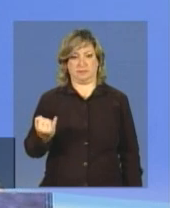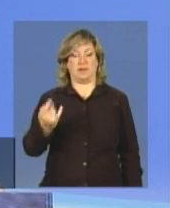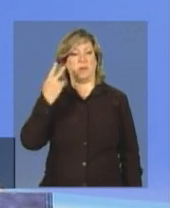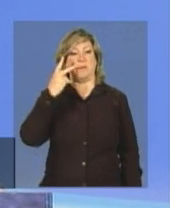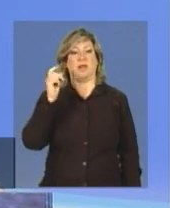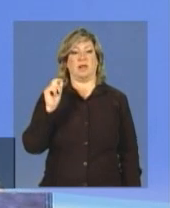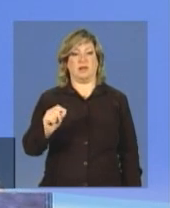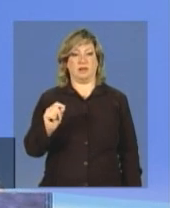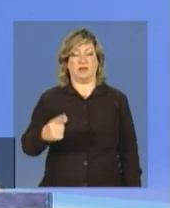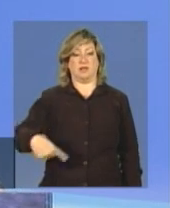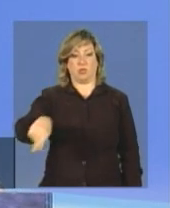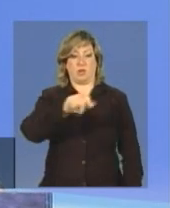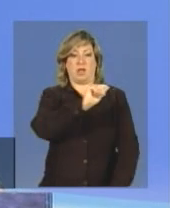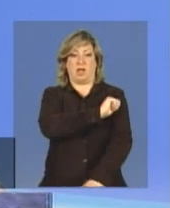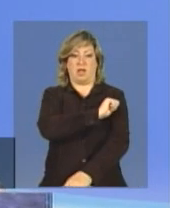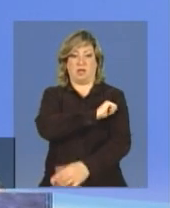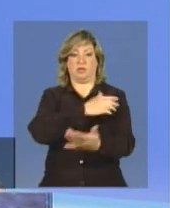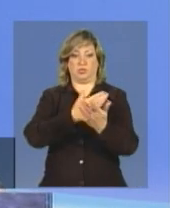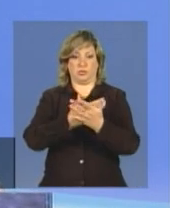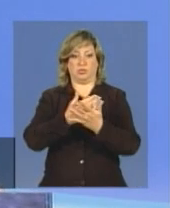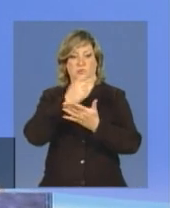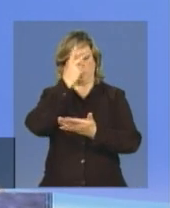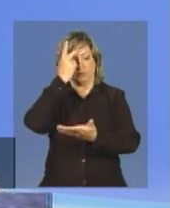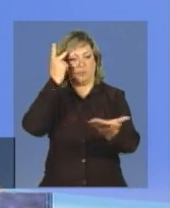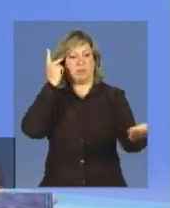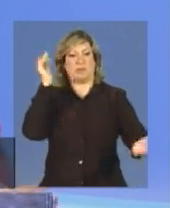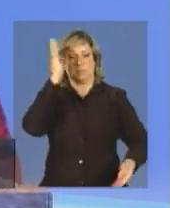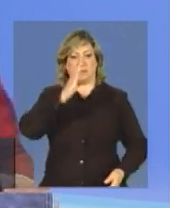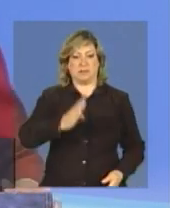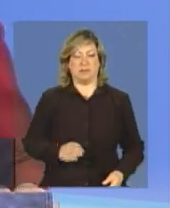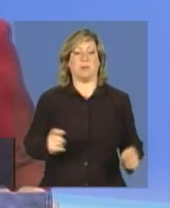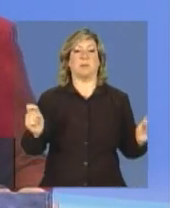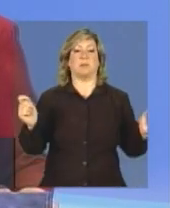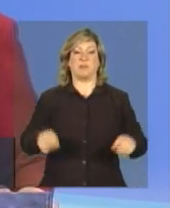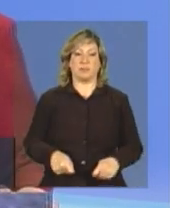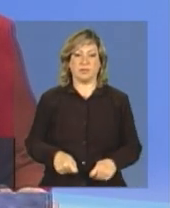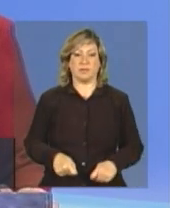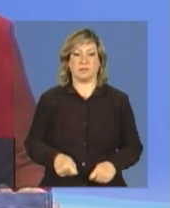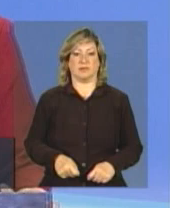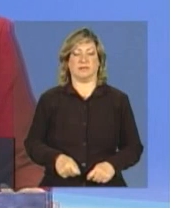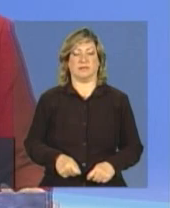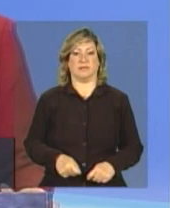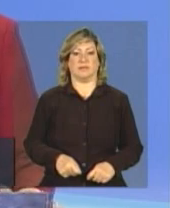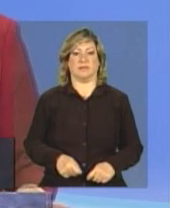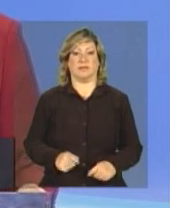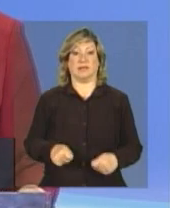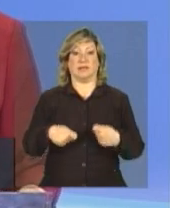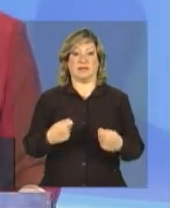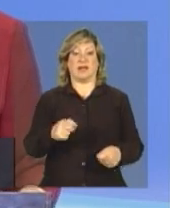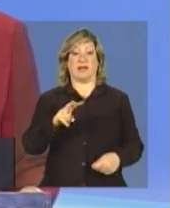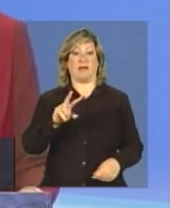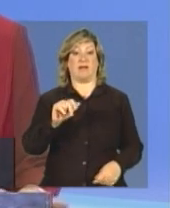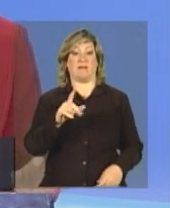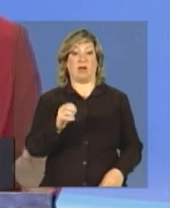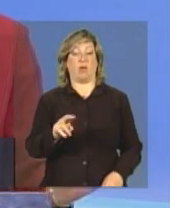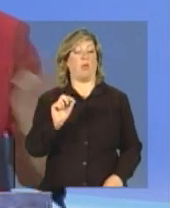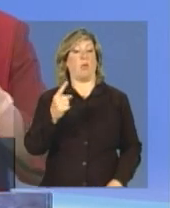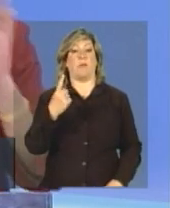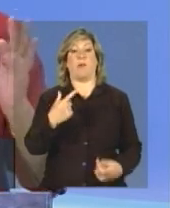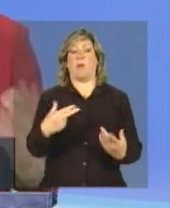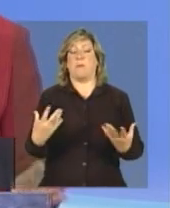para que os estudantes brasileiros possam valorizar algo que